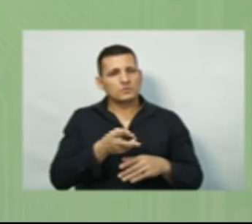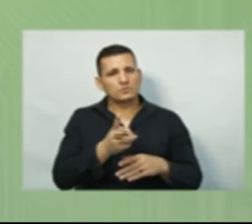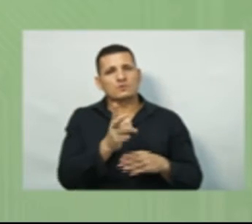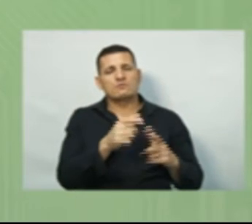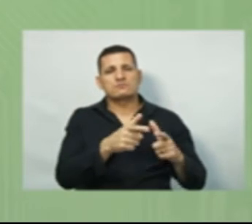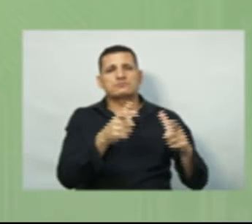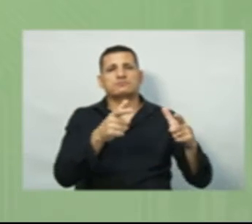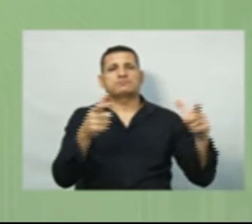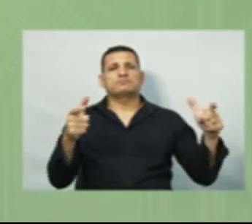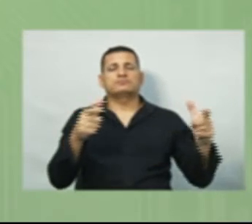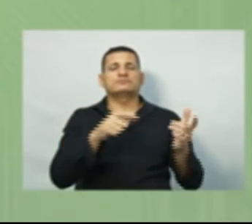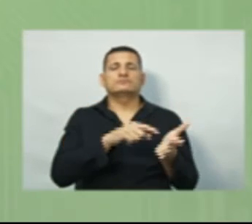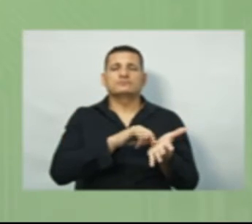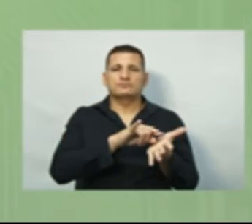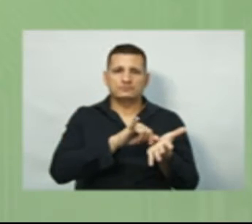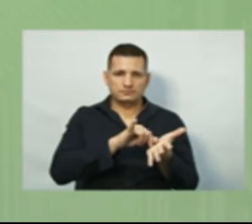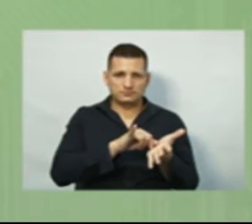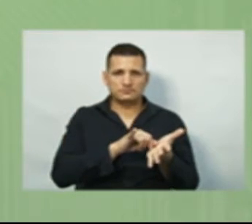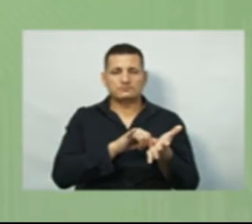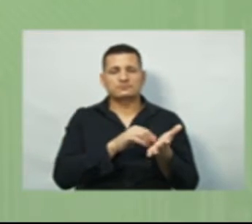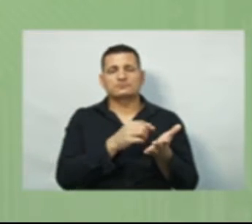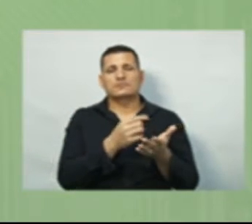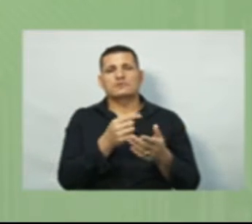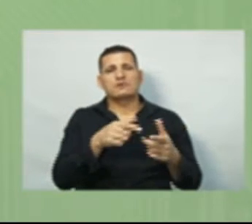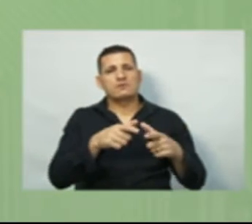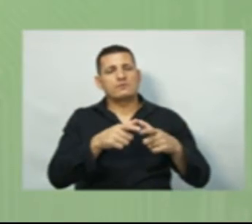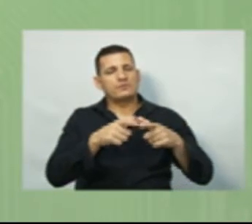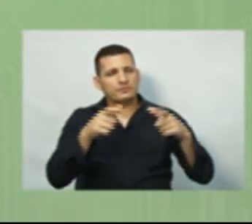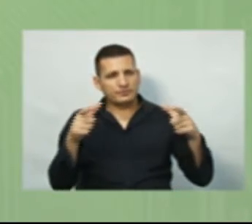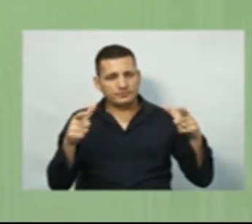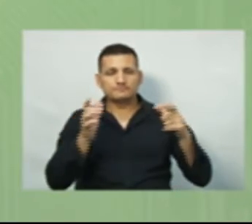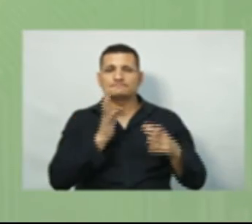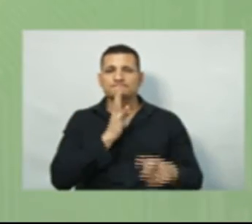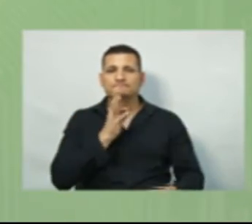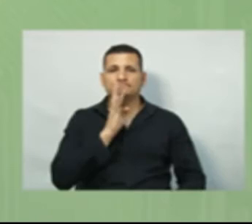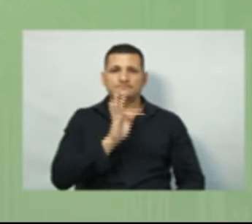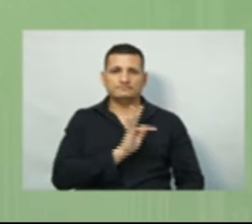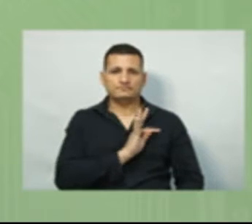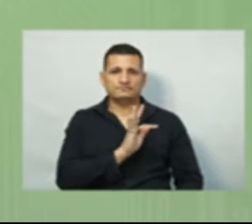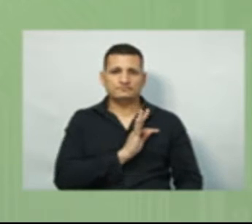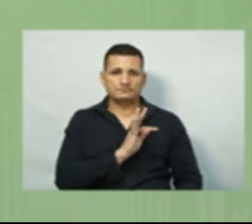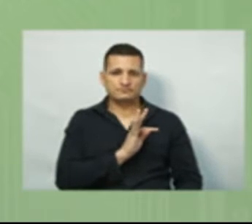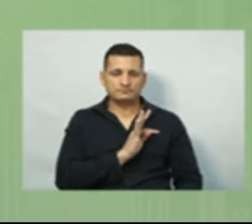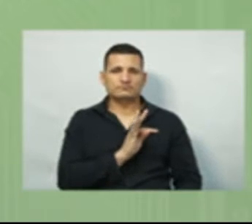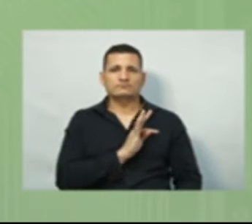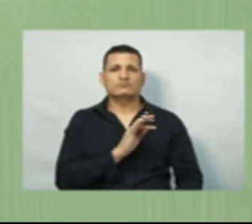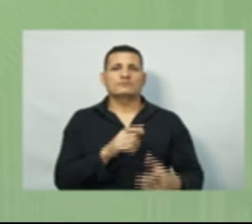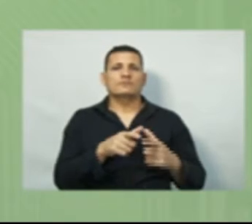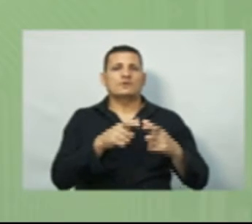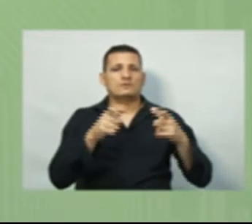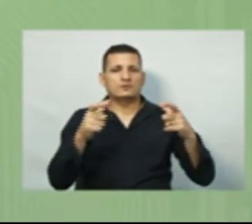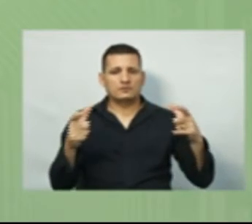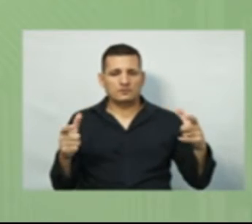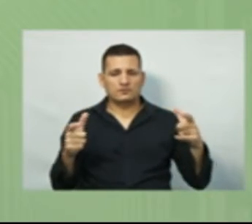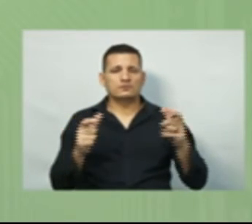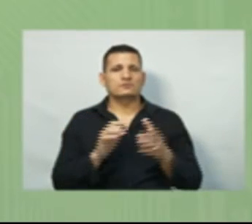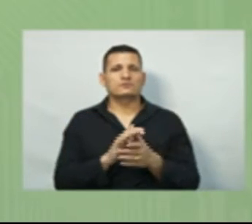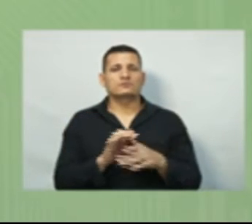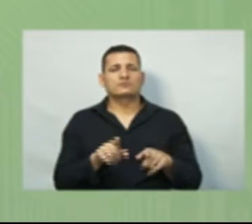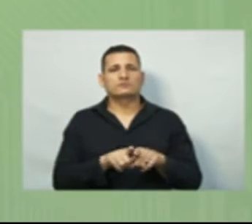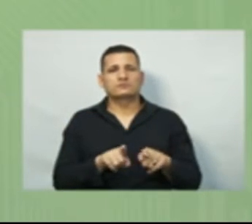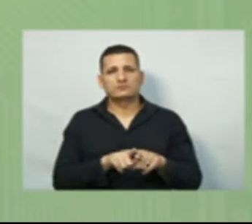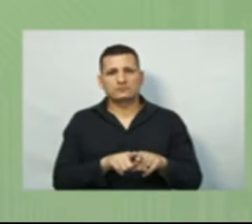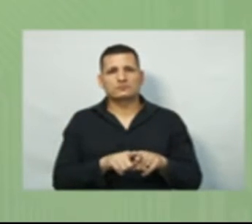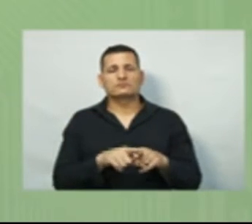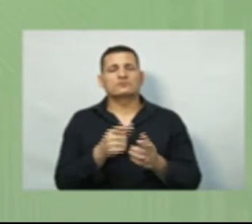o estoque de capital, aumentando os conhecimentos técnicos e assim aumentando o crescimento e